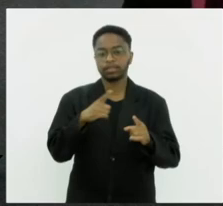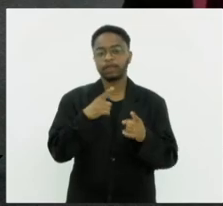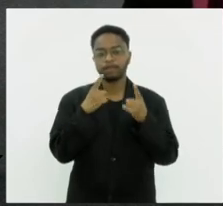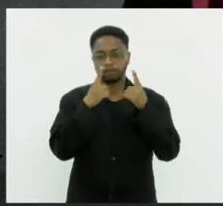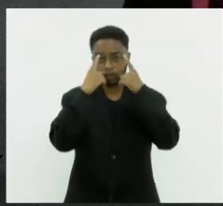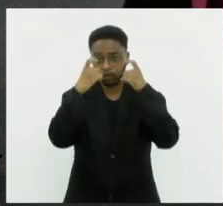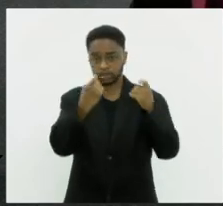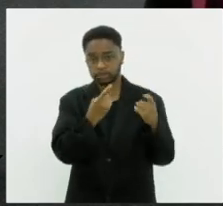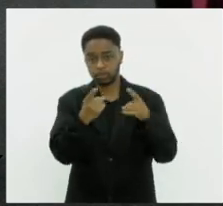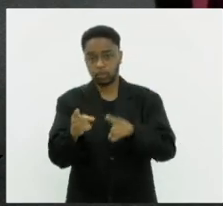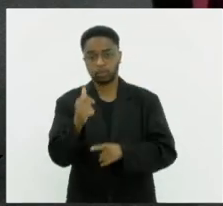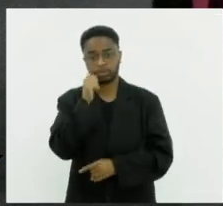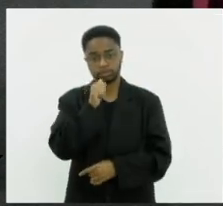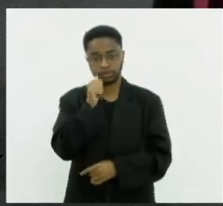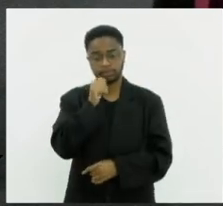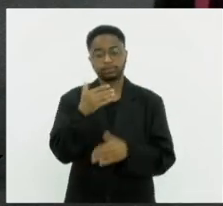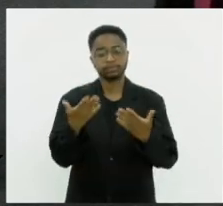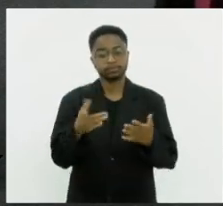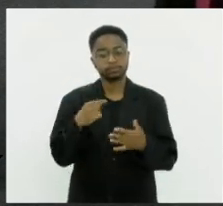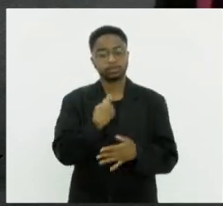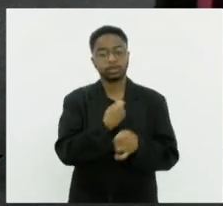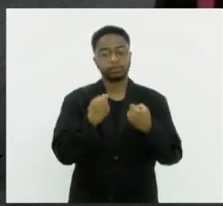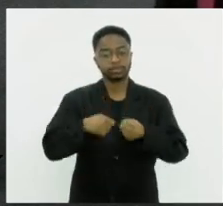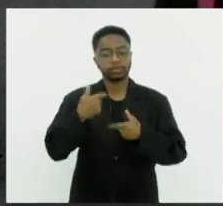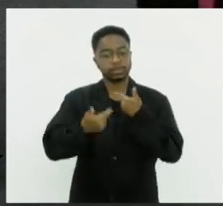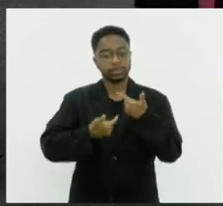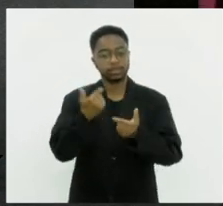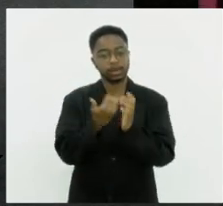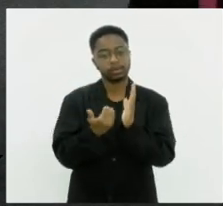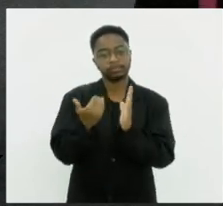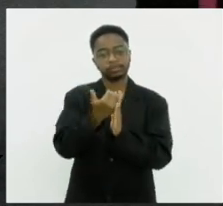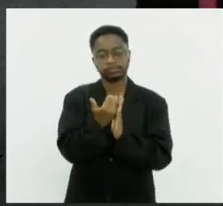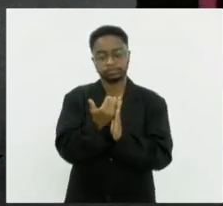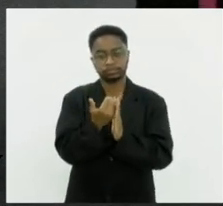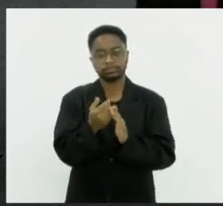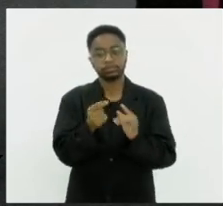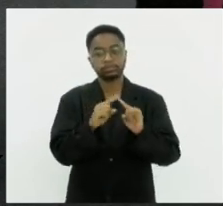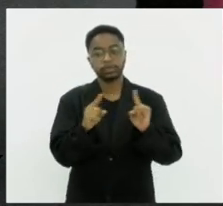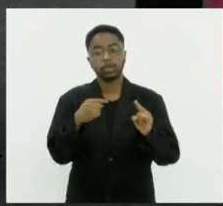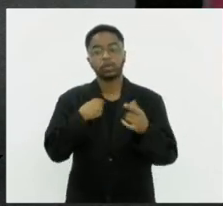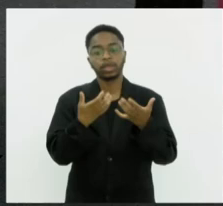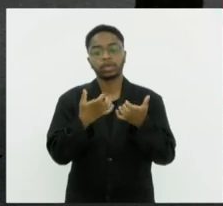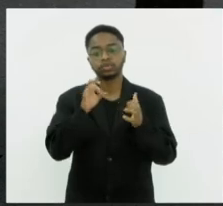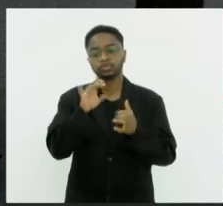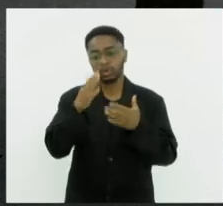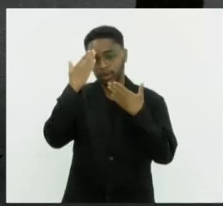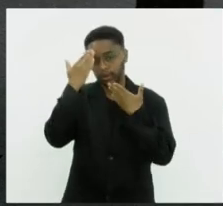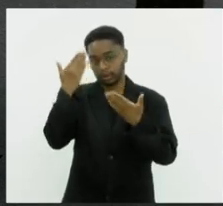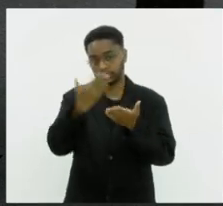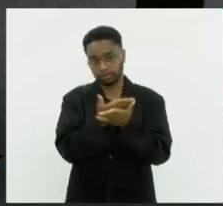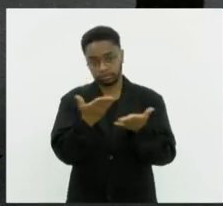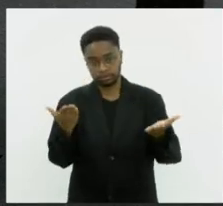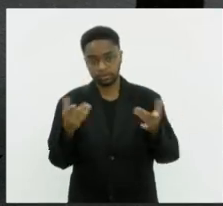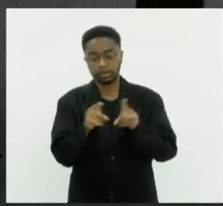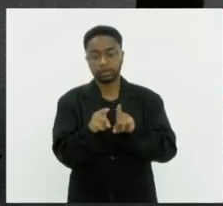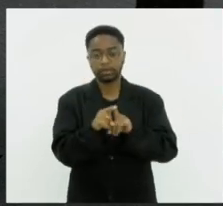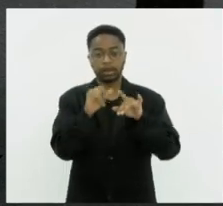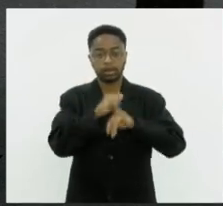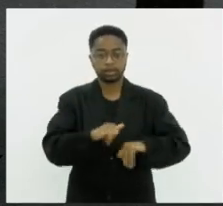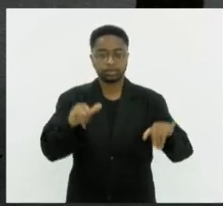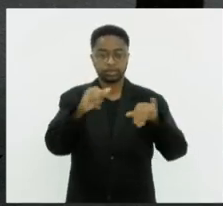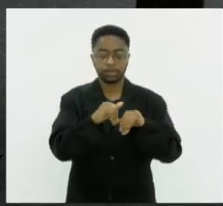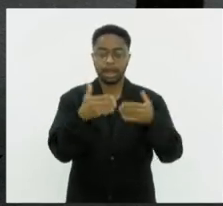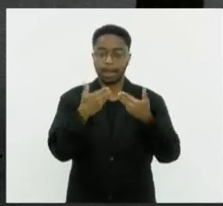a mulher e a gente tem que trabalhar cada vez mais para isso. Mas aqui é só mesmo agradecer a todos e falar que está aberta